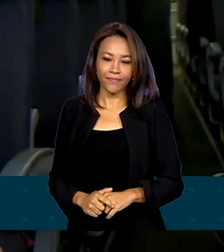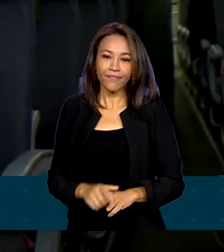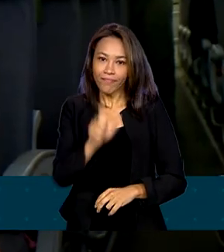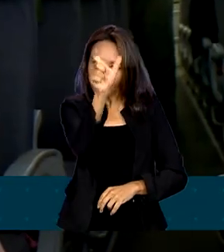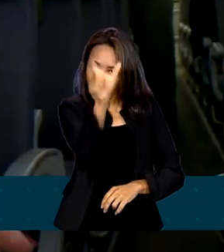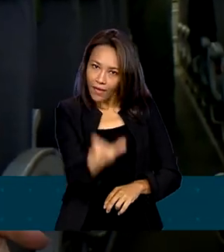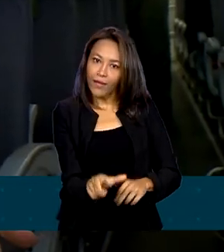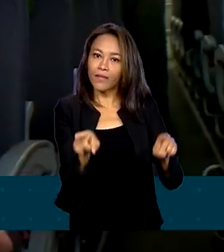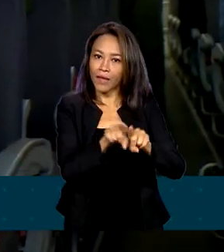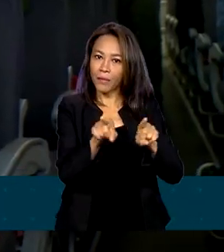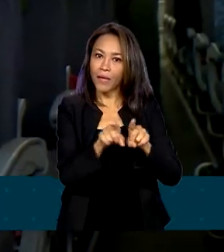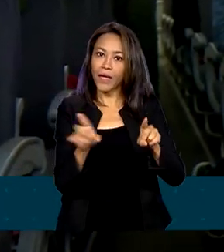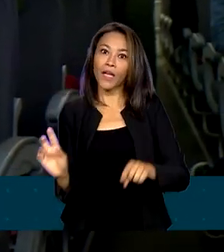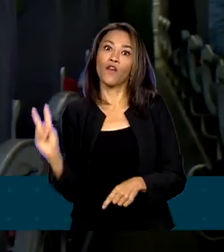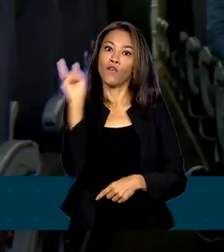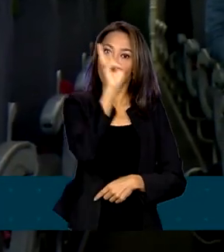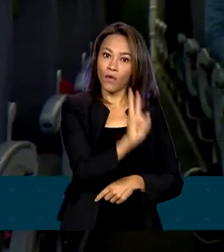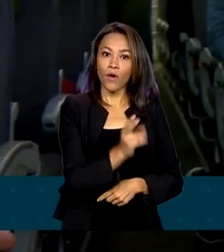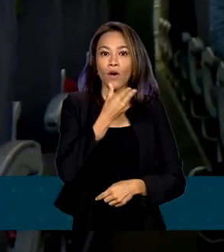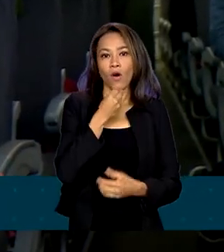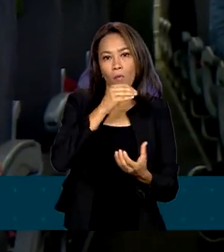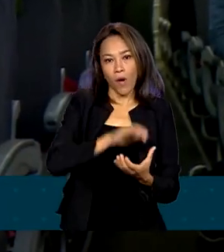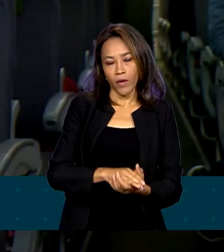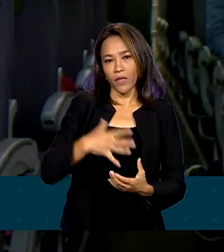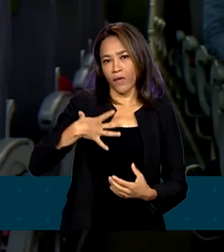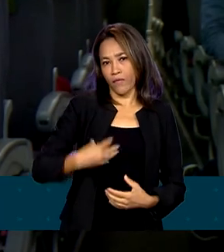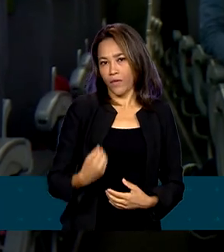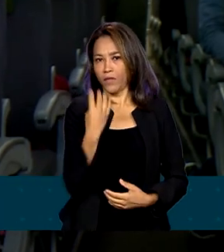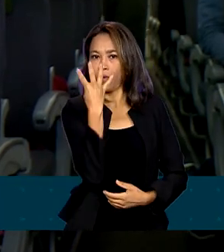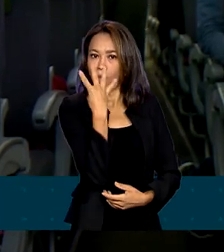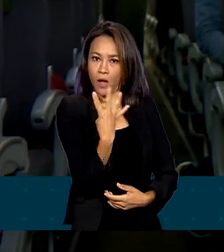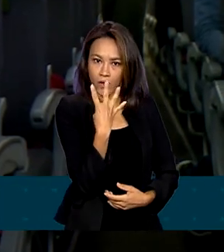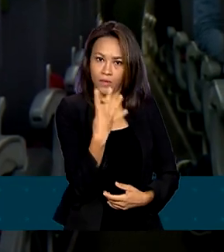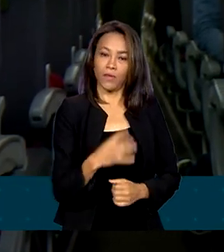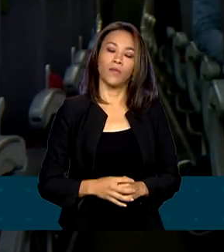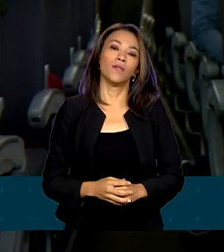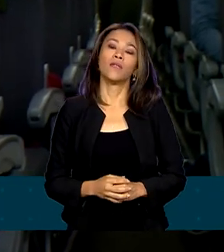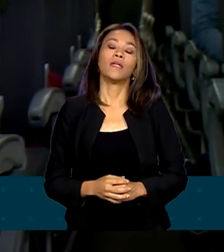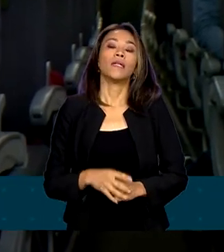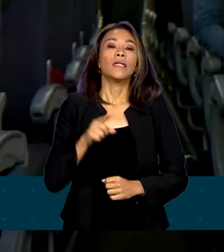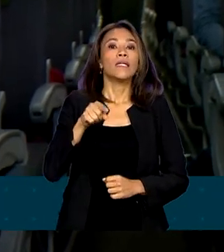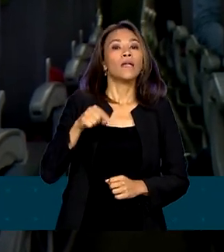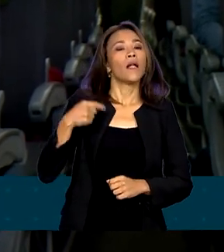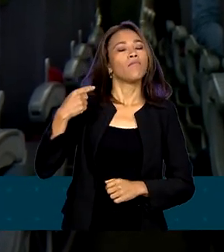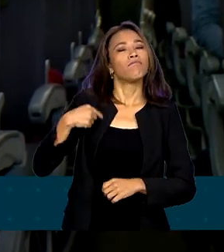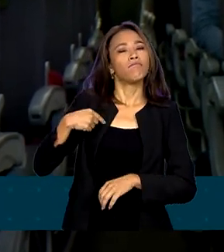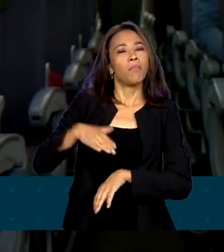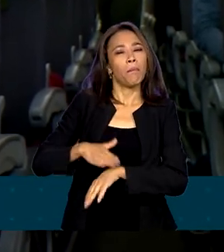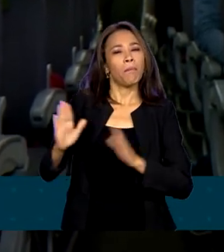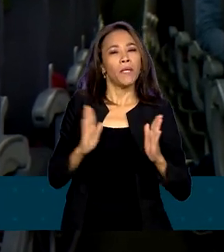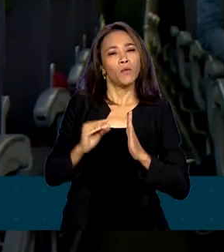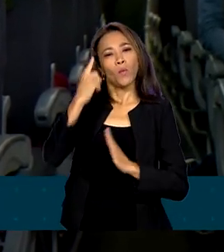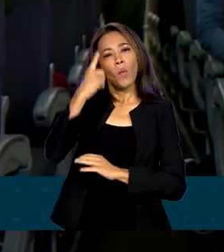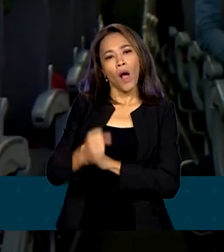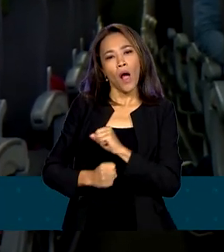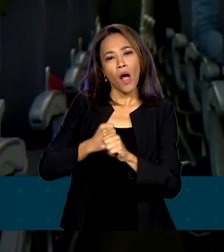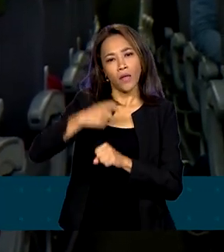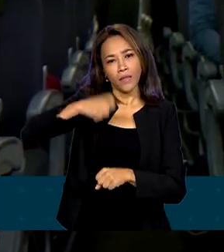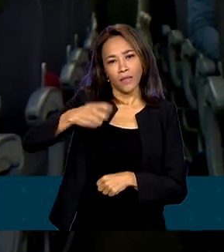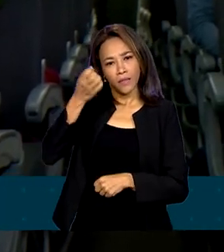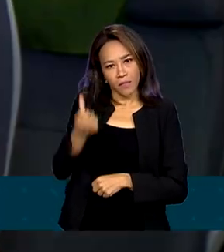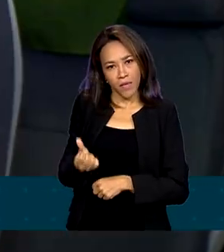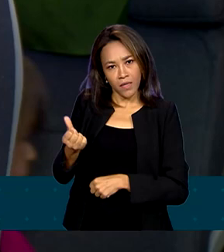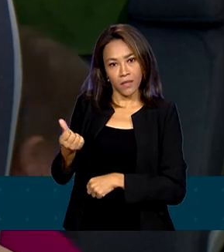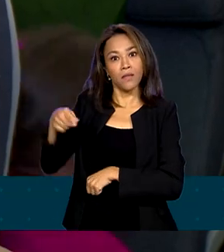Suelen está voltando com o marido turco e a filha de 4 anos, depois de uma temporada de 1 ano e meio em